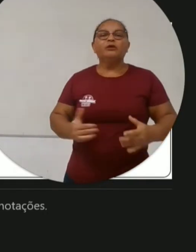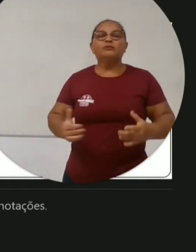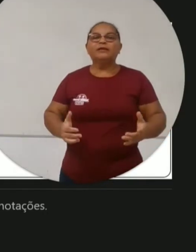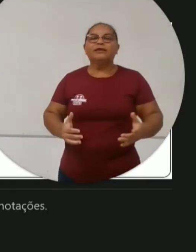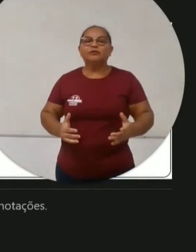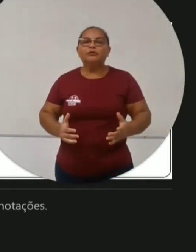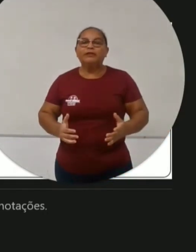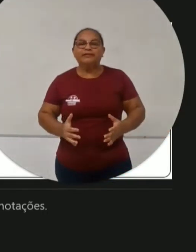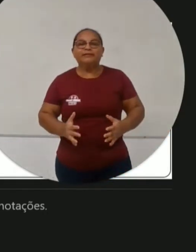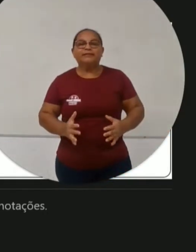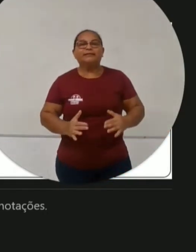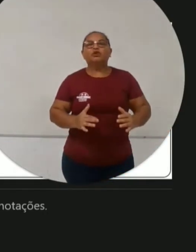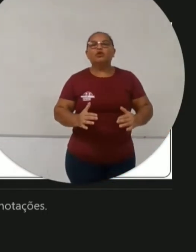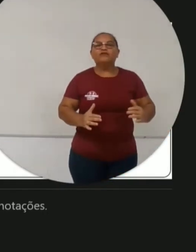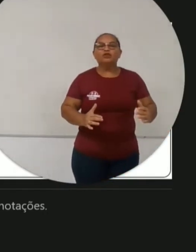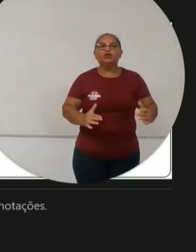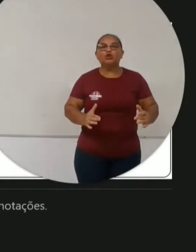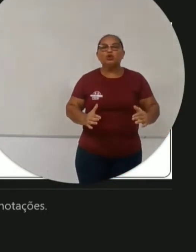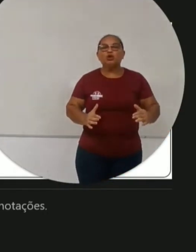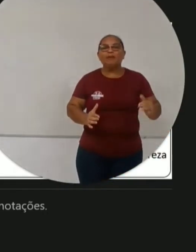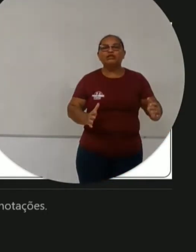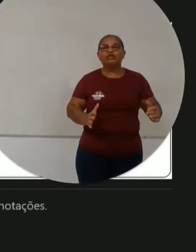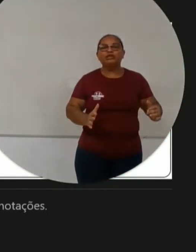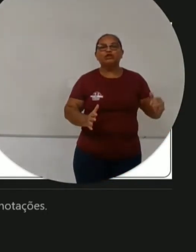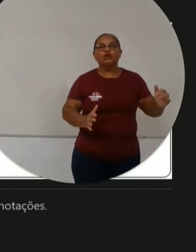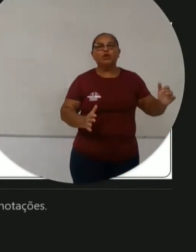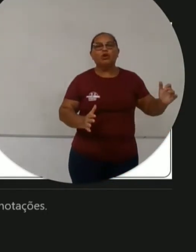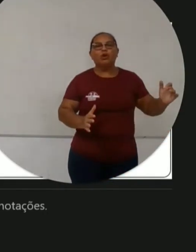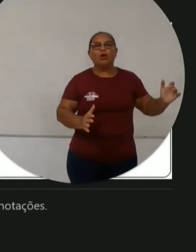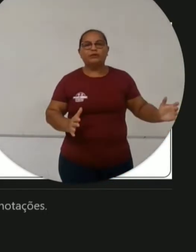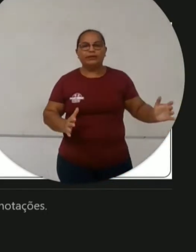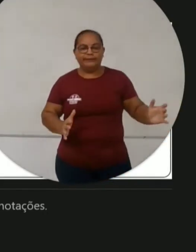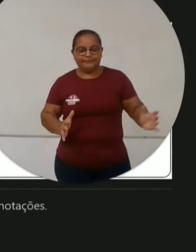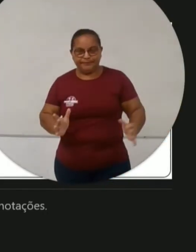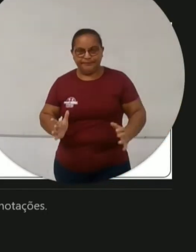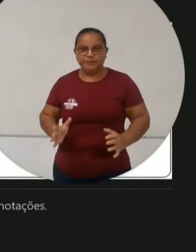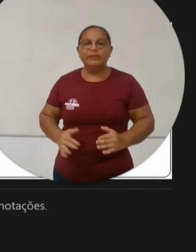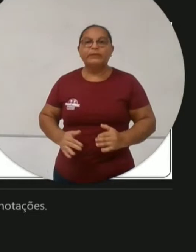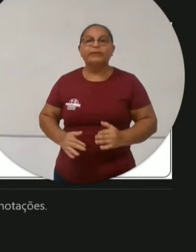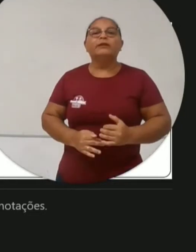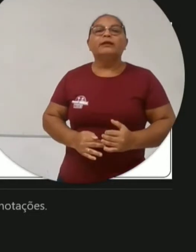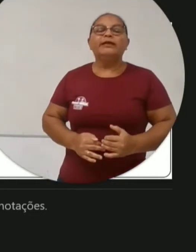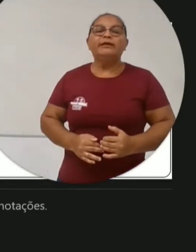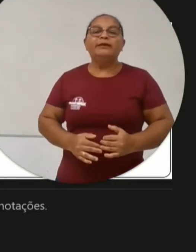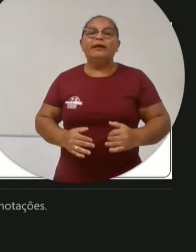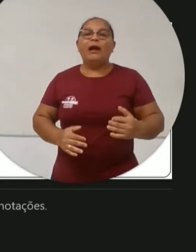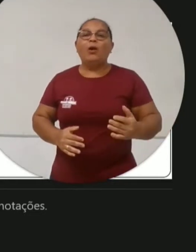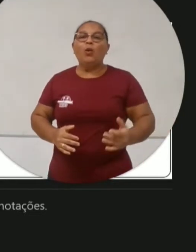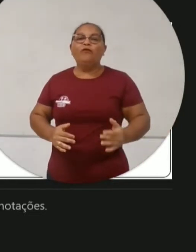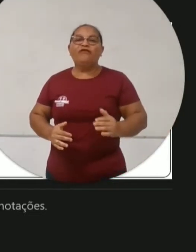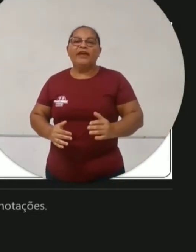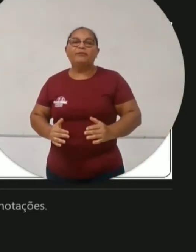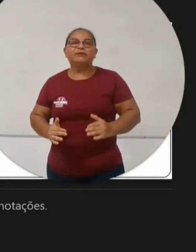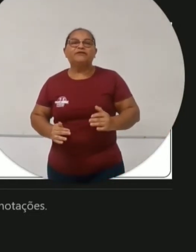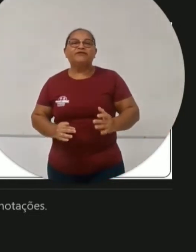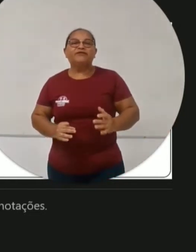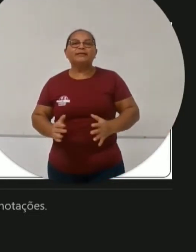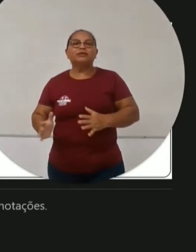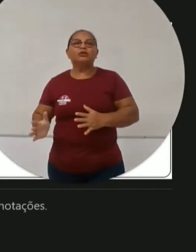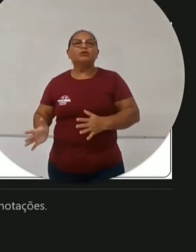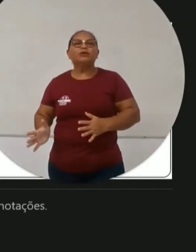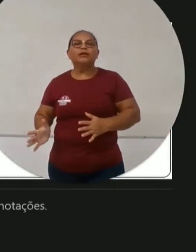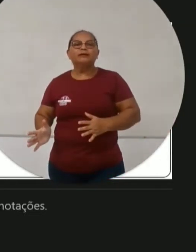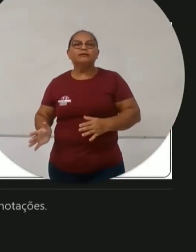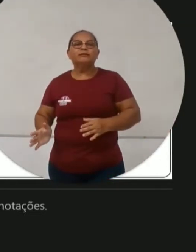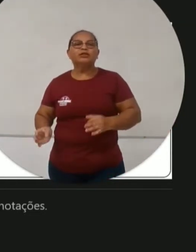da natureza, trovejou bastante ontem. E o verbo se